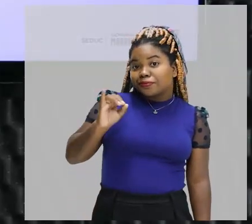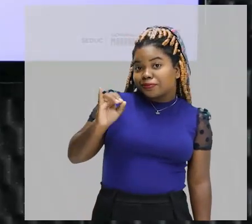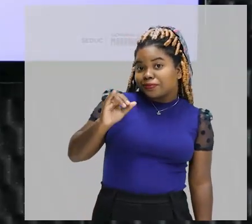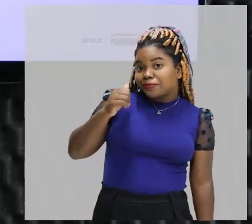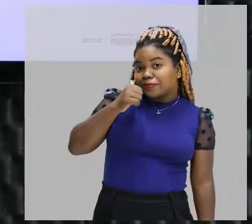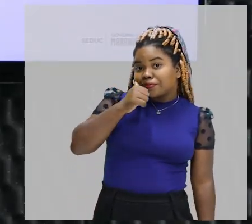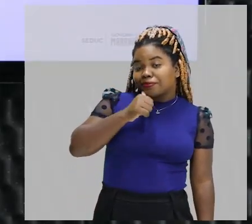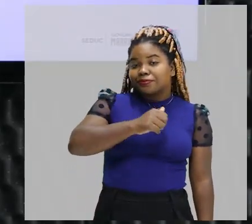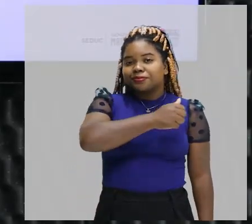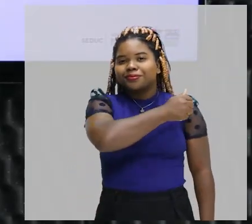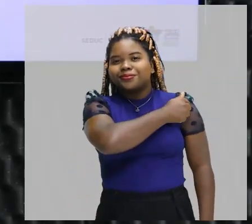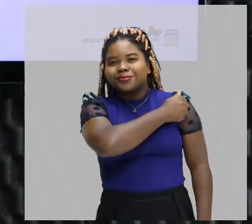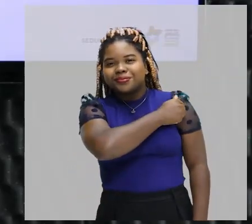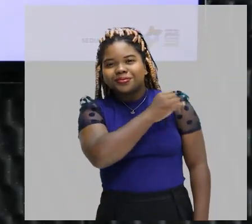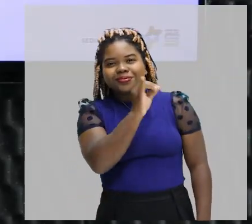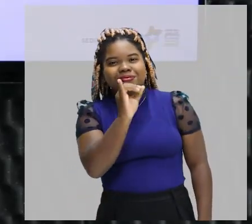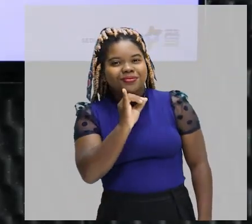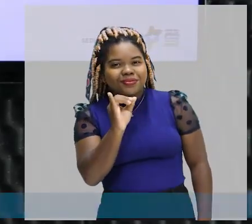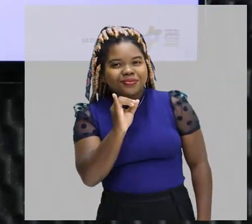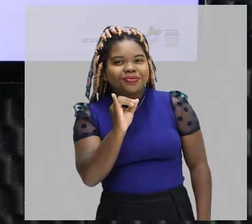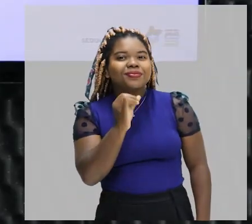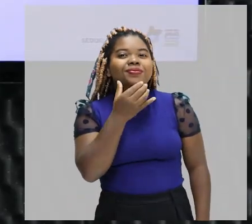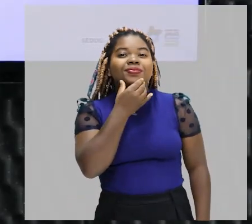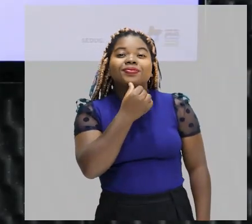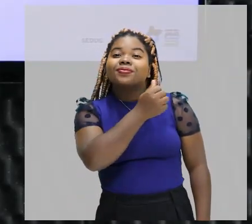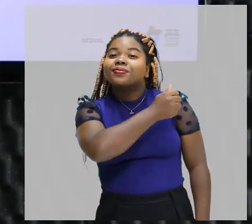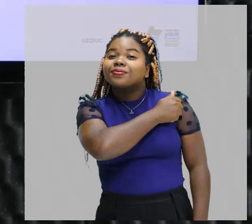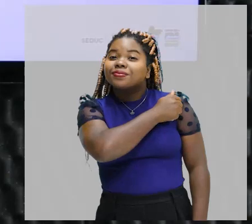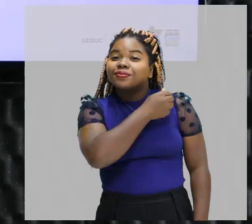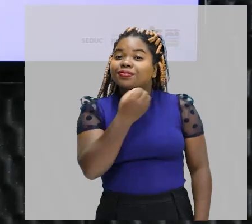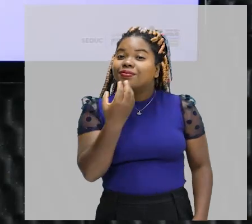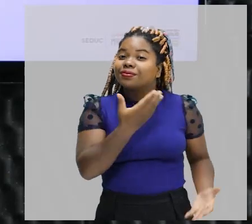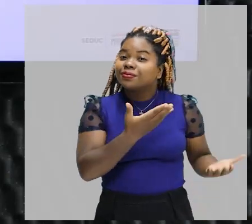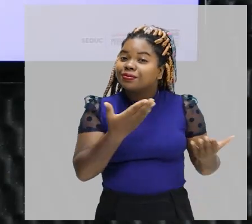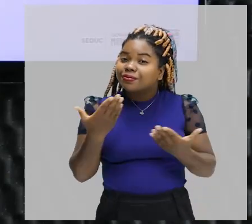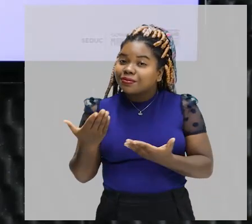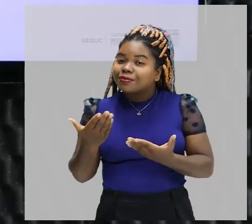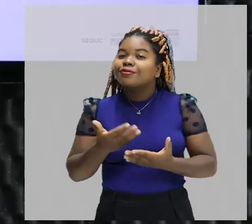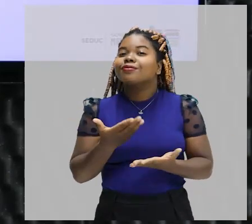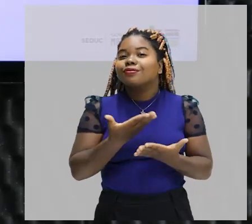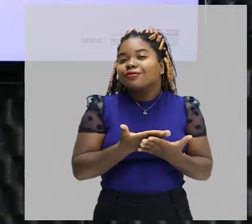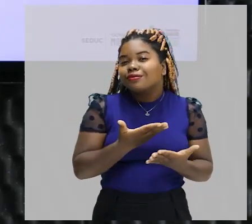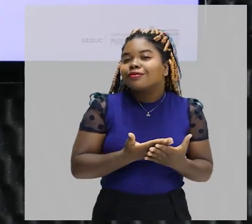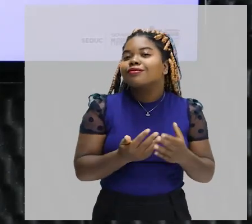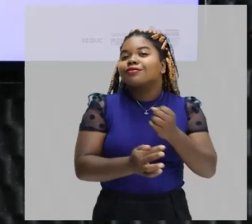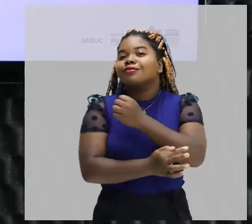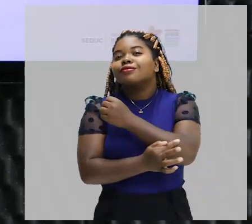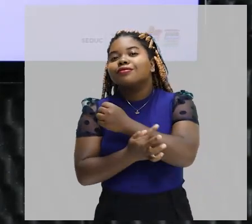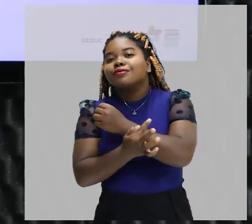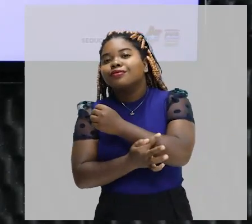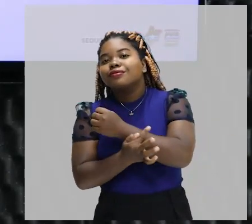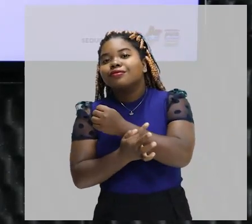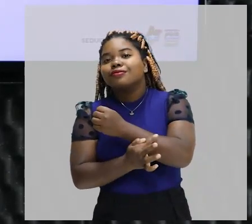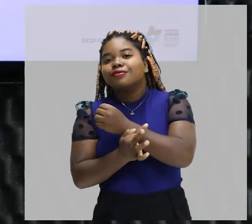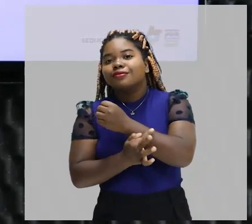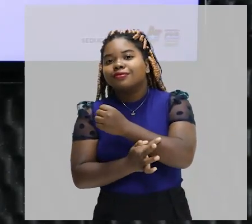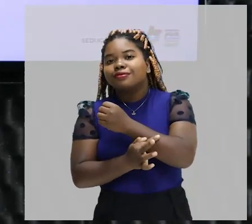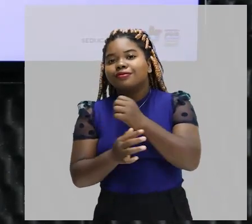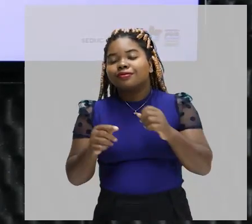Olá, aluna. Olá, aluno. Seja bem-vindo a mais uma aula de física aqui pela TV Educação e também pela plataforma Gonçalves